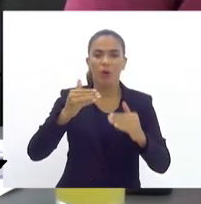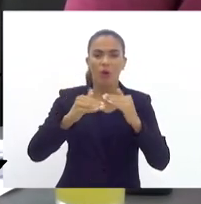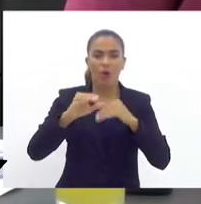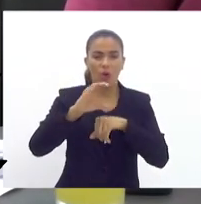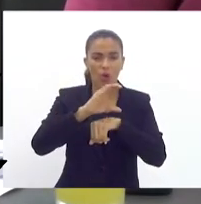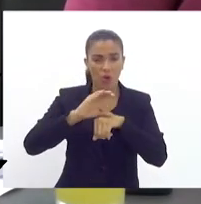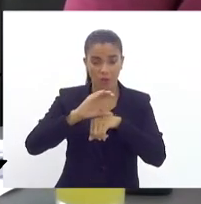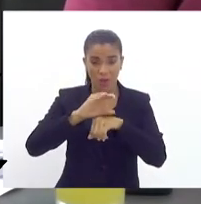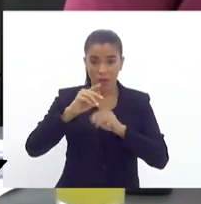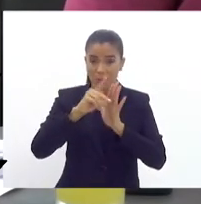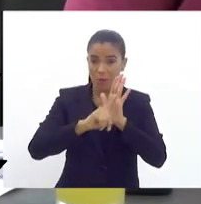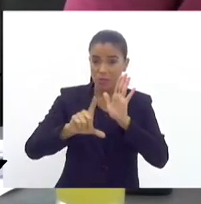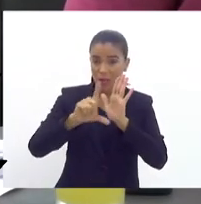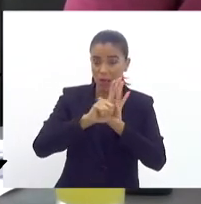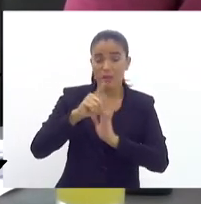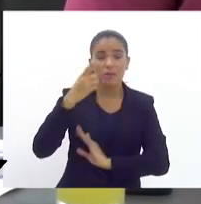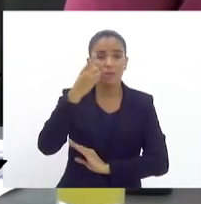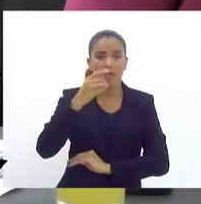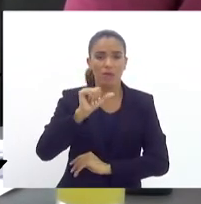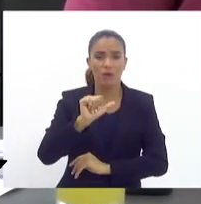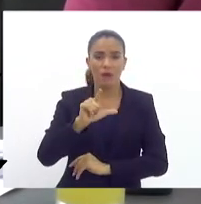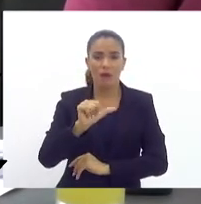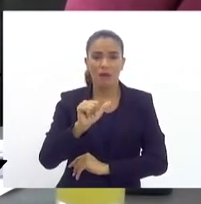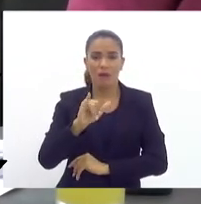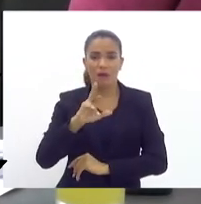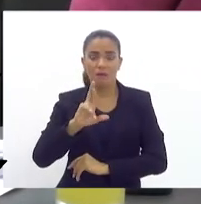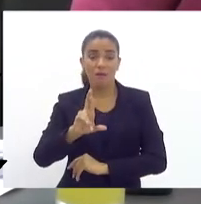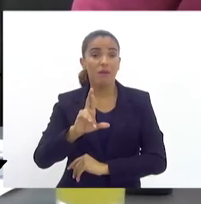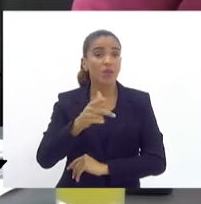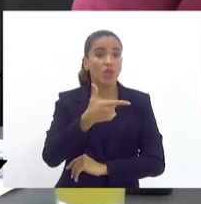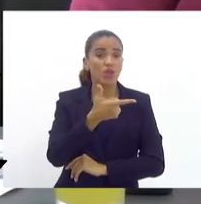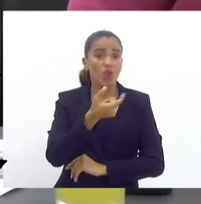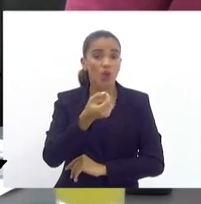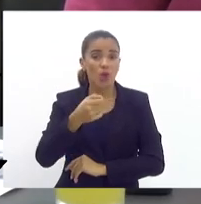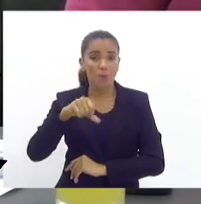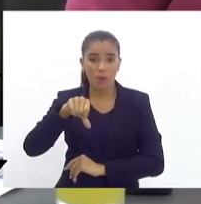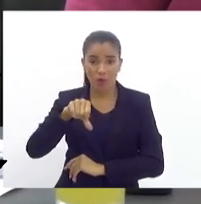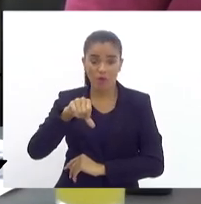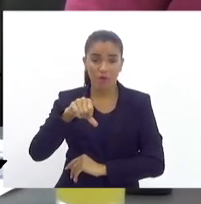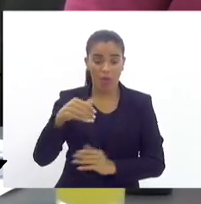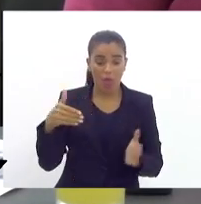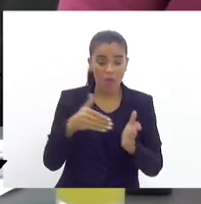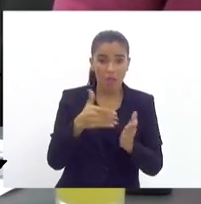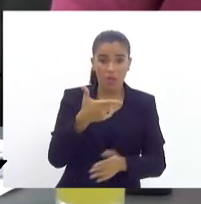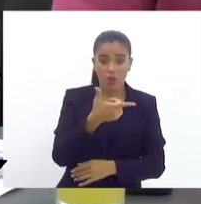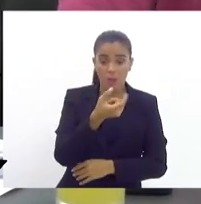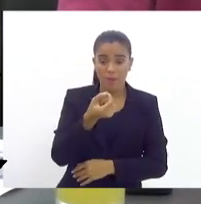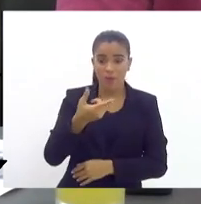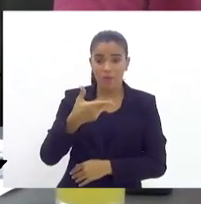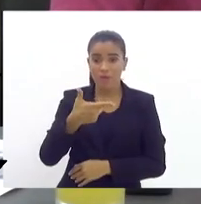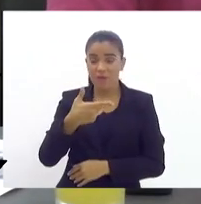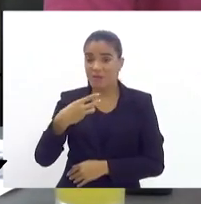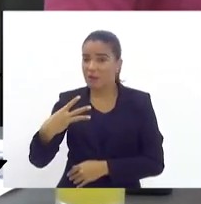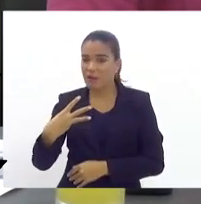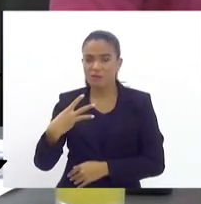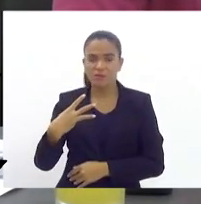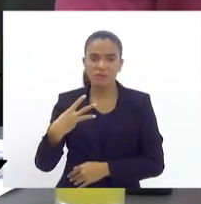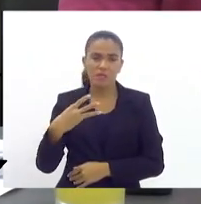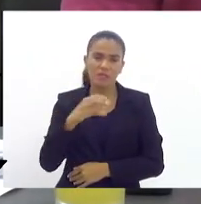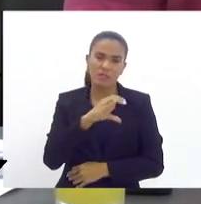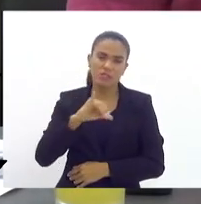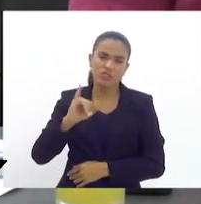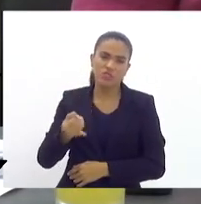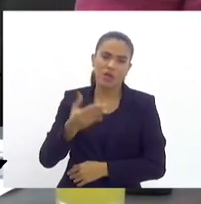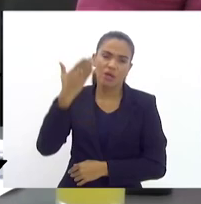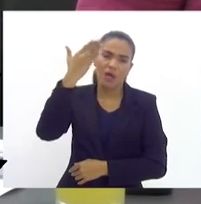inconstitucionalidade de um projeto do deputado Alair, se entre 2009 e 2023 a CCJ, no mínimo, já